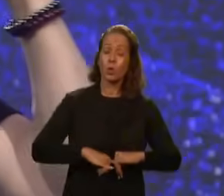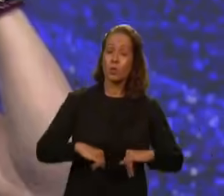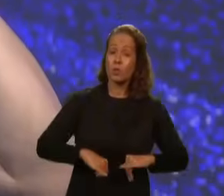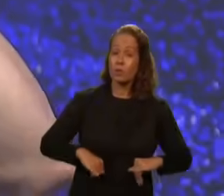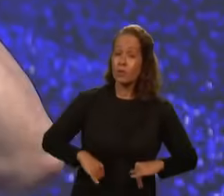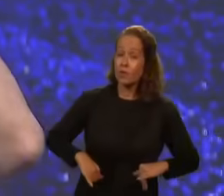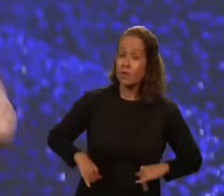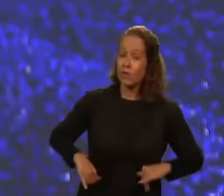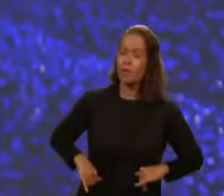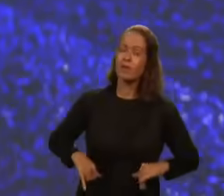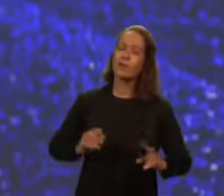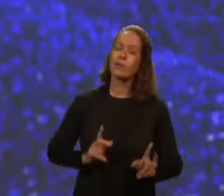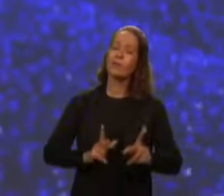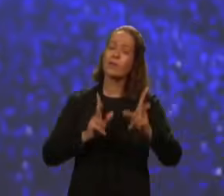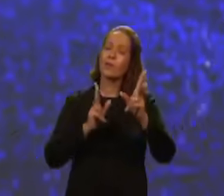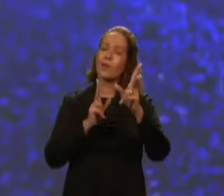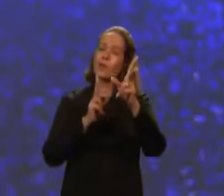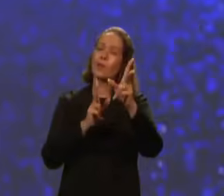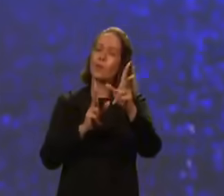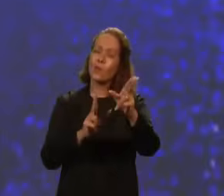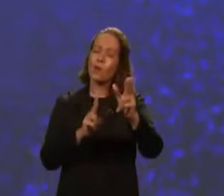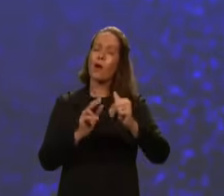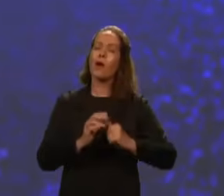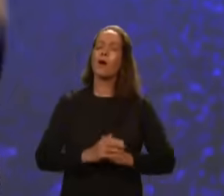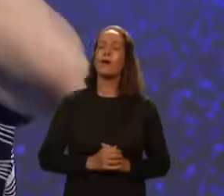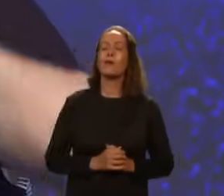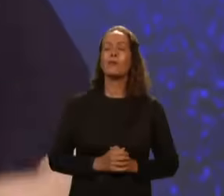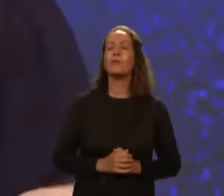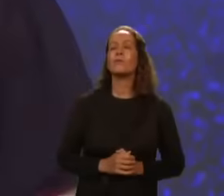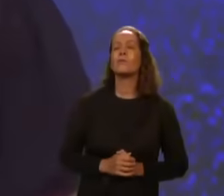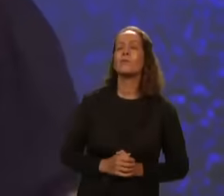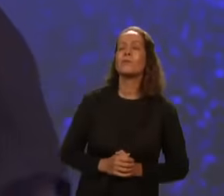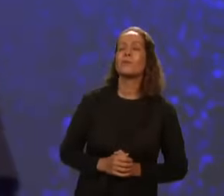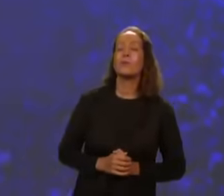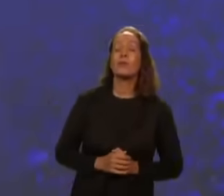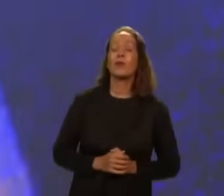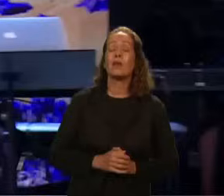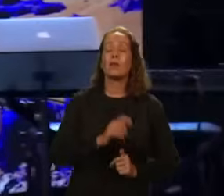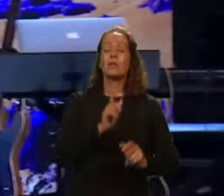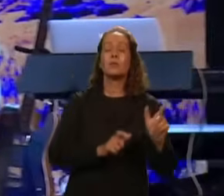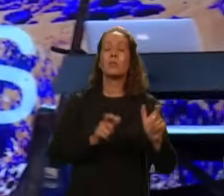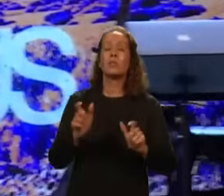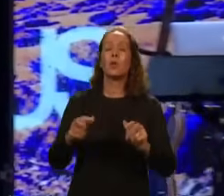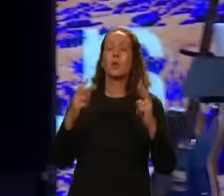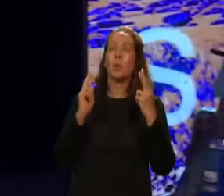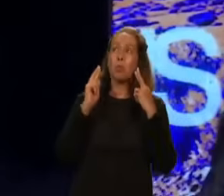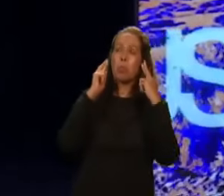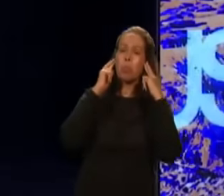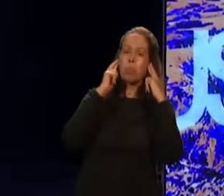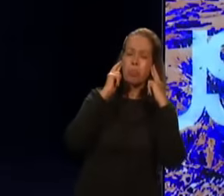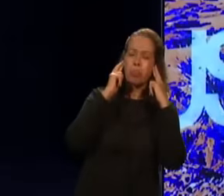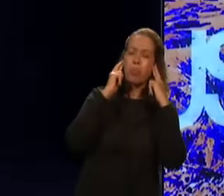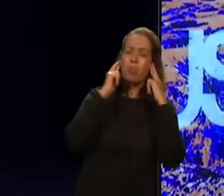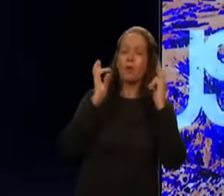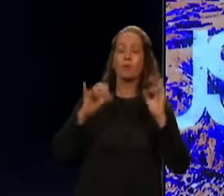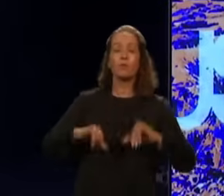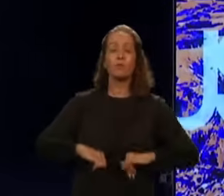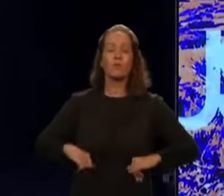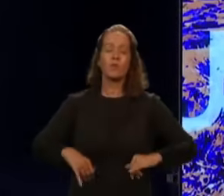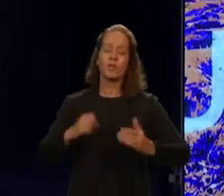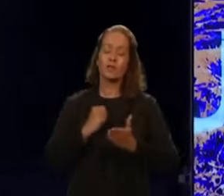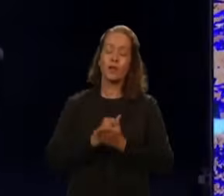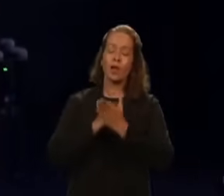uma geração ensurdecida. Não escuta pregador, não escuta a Bíblia, então escuta o